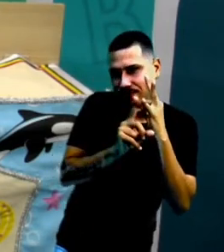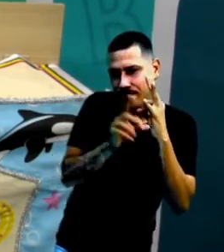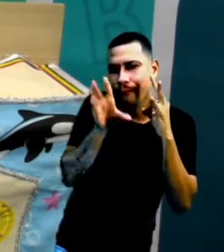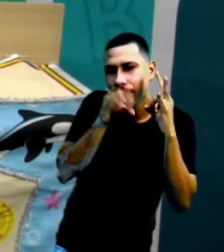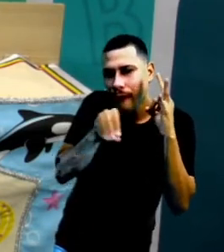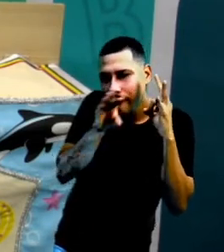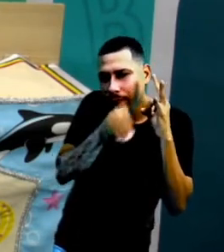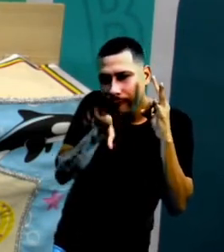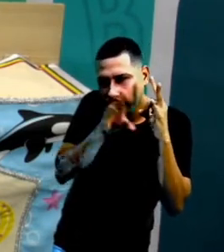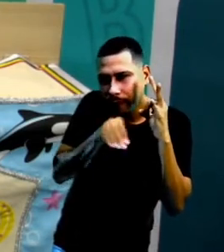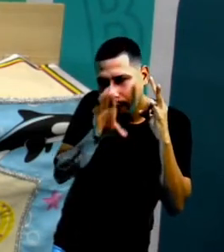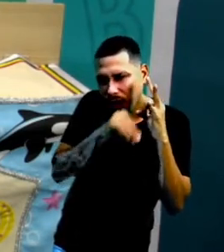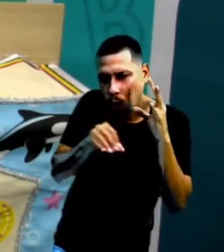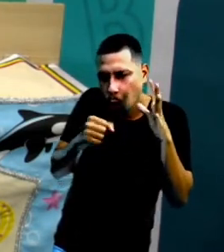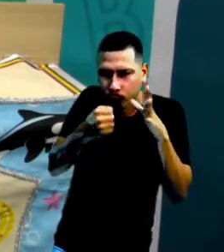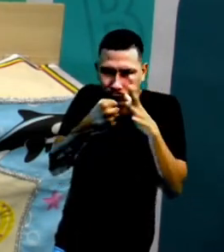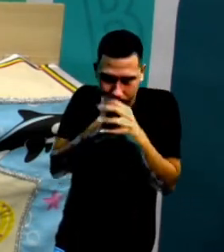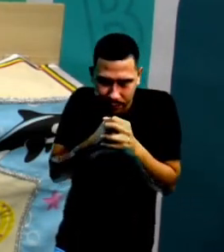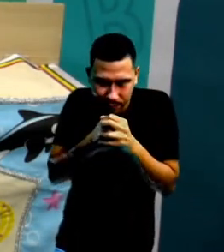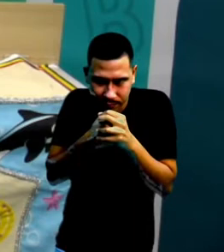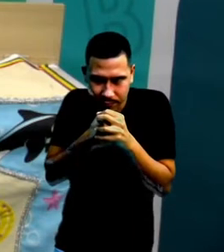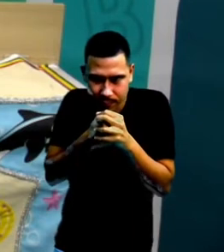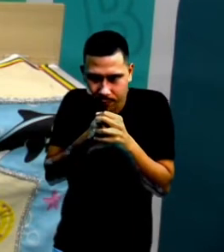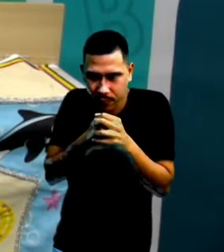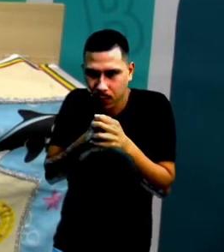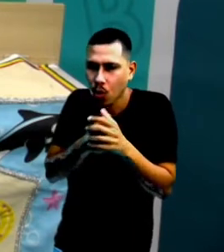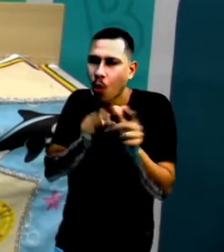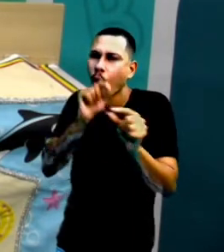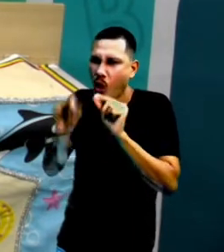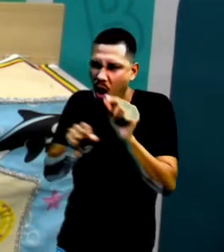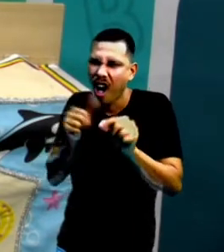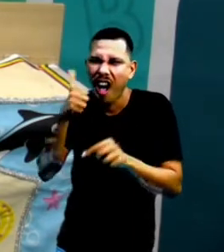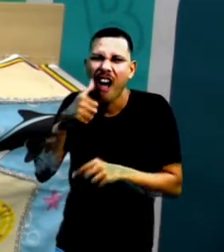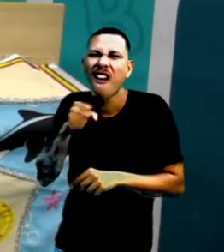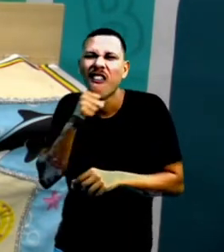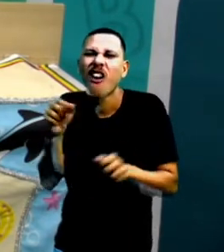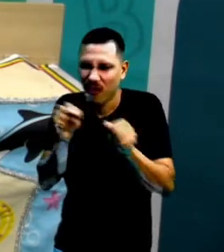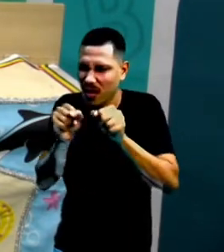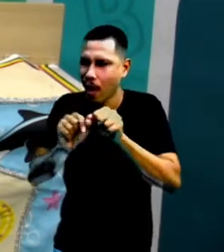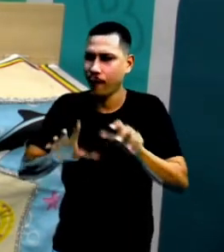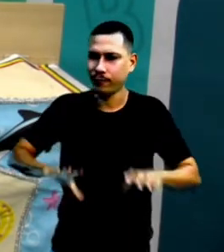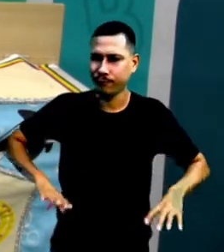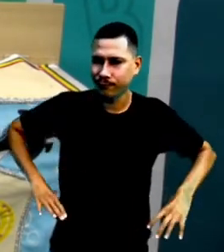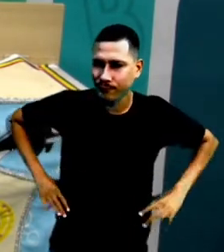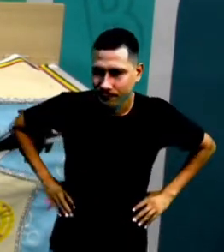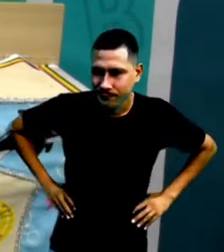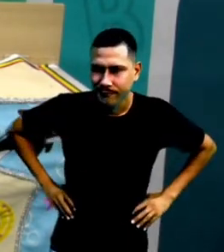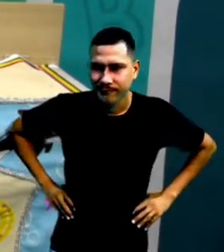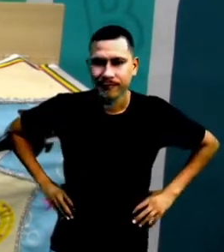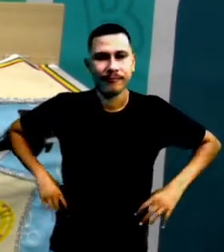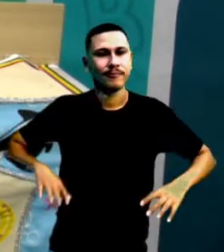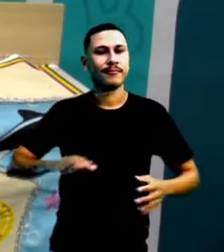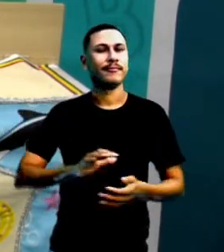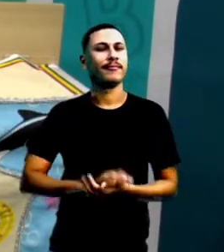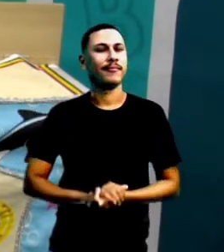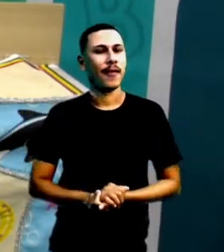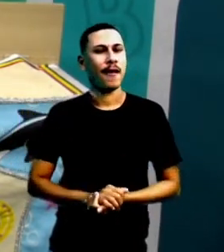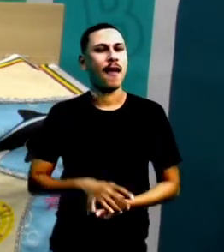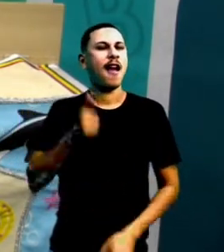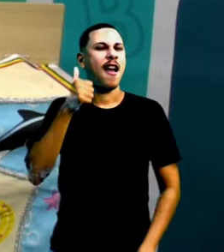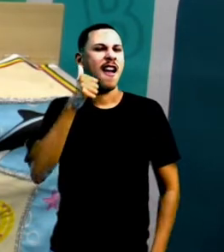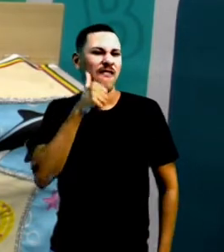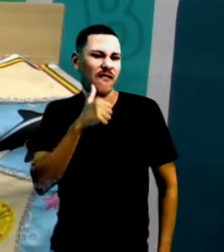rabo do pato. O que será que a vovó vai pegar, vai fazer? Será? A